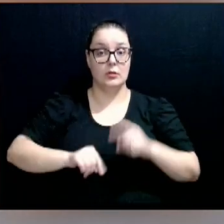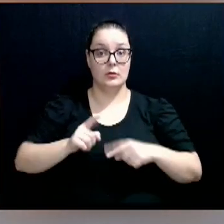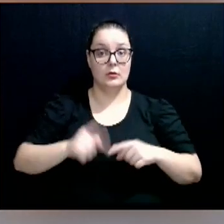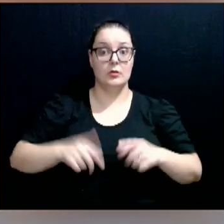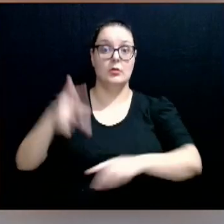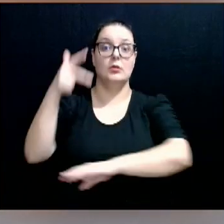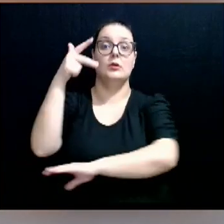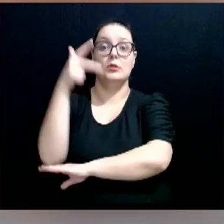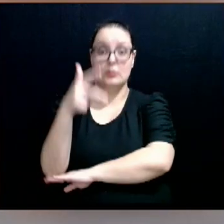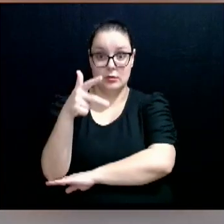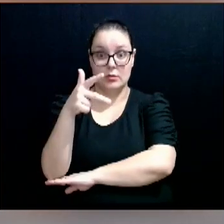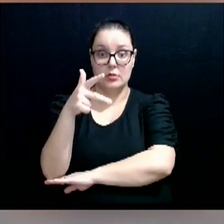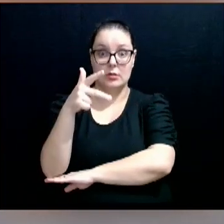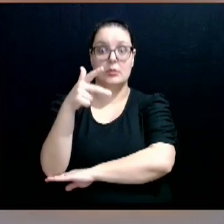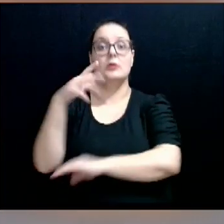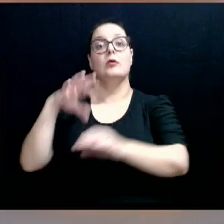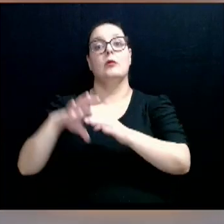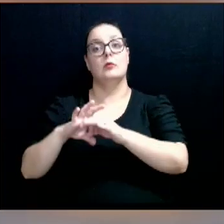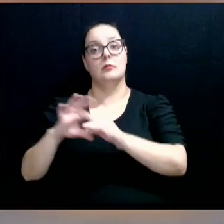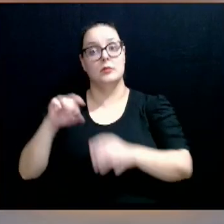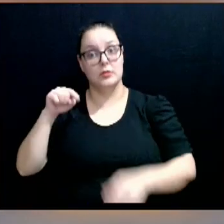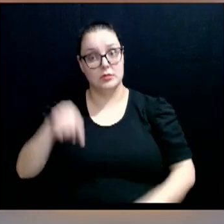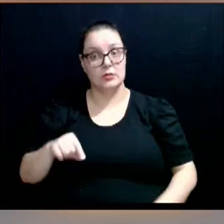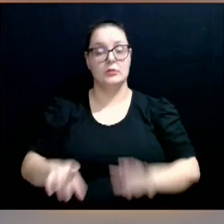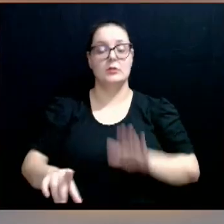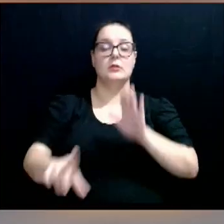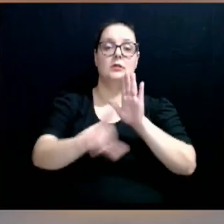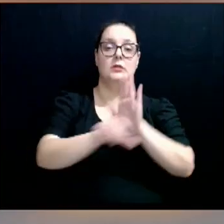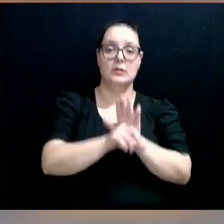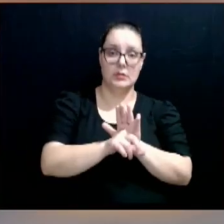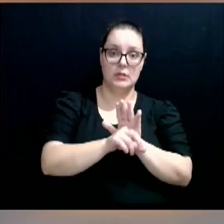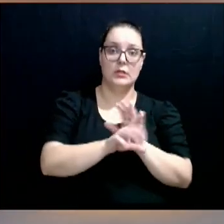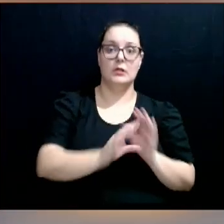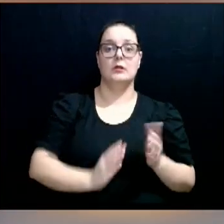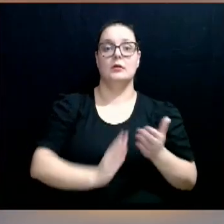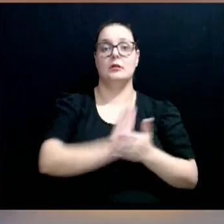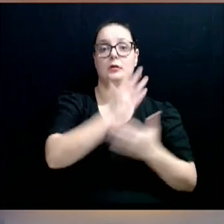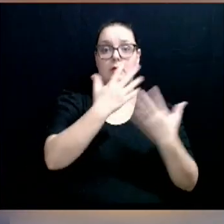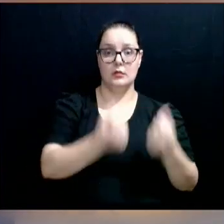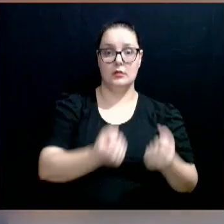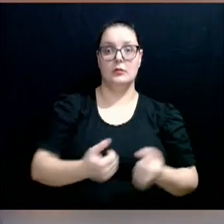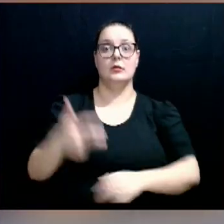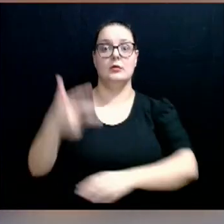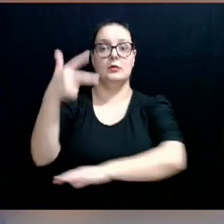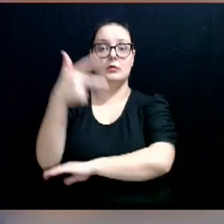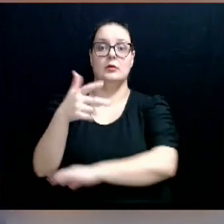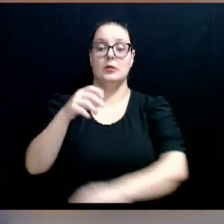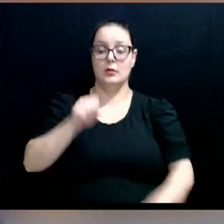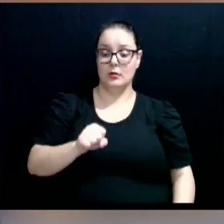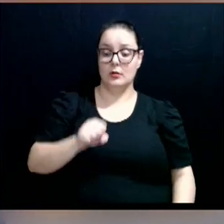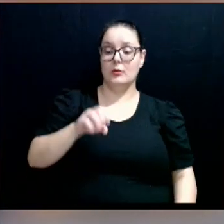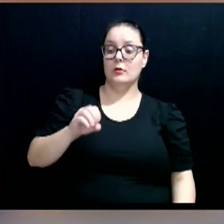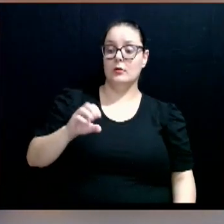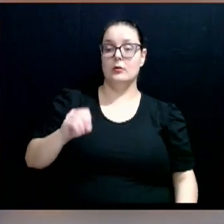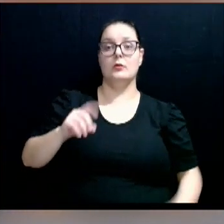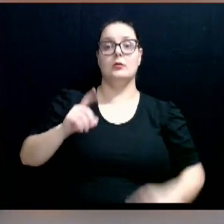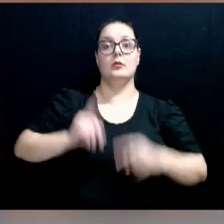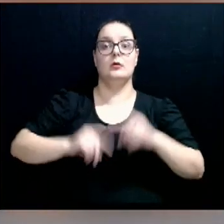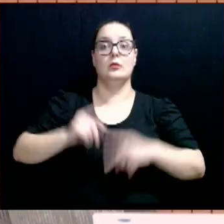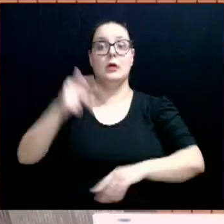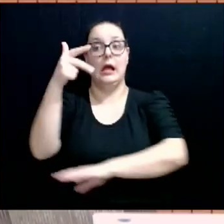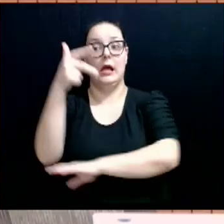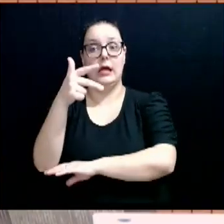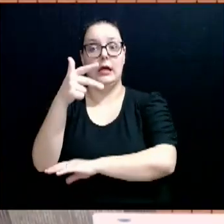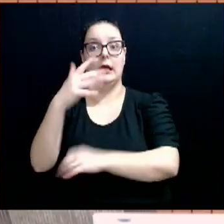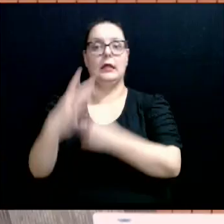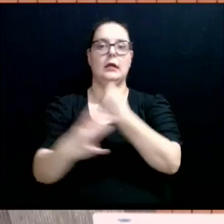a partir dessa lei ser sancionada, nós passaremos a ter 800 equipamentos para segurança